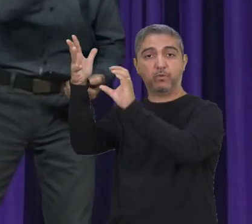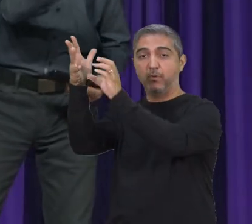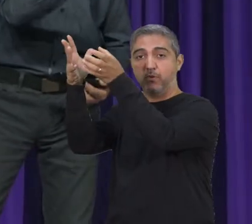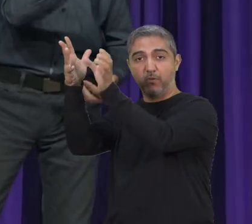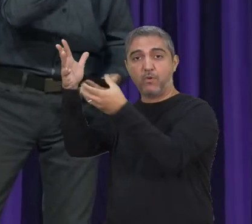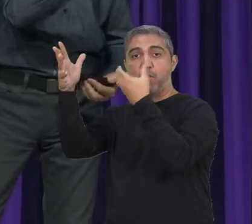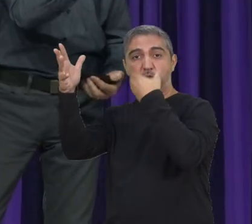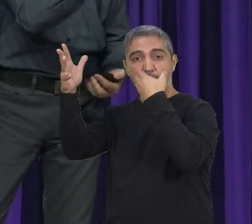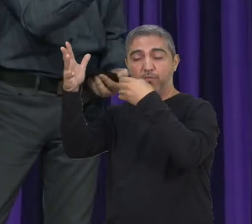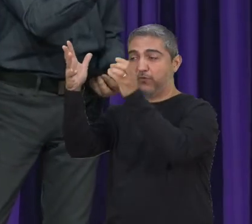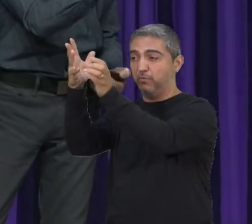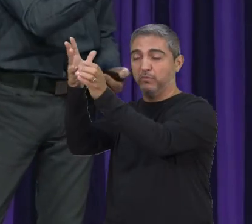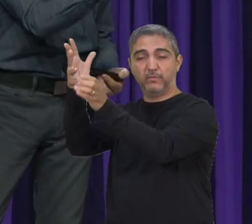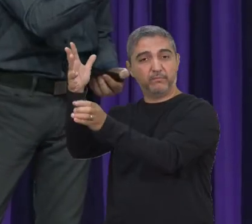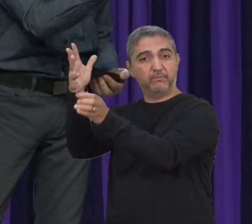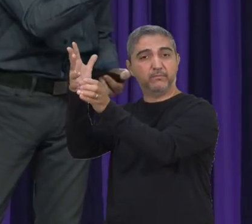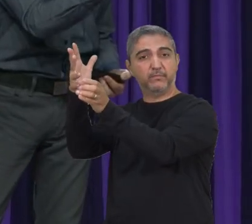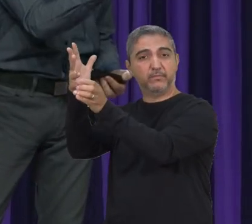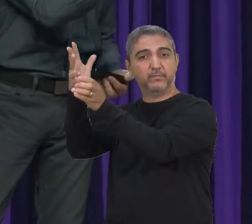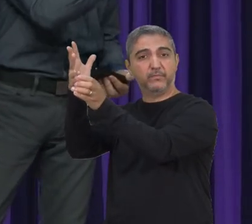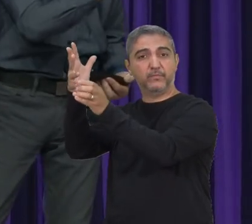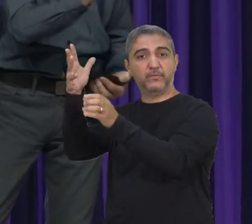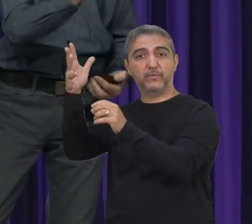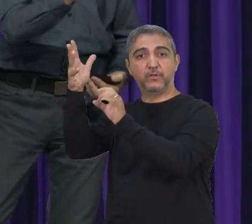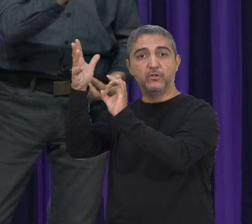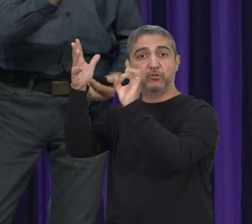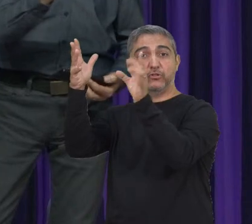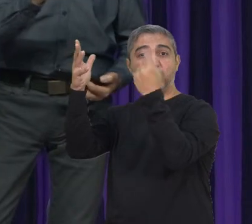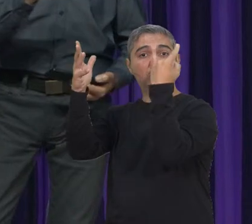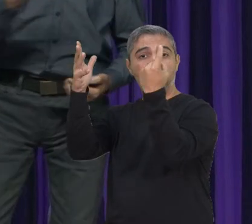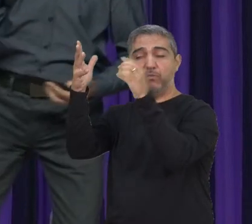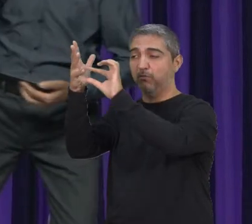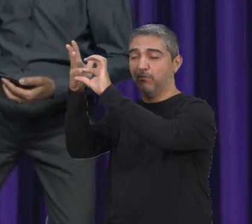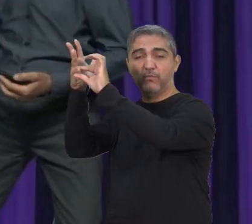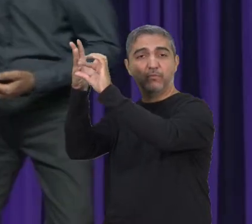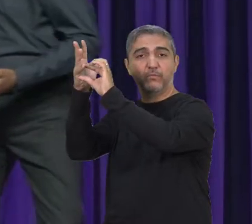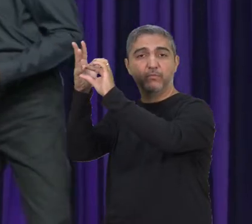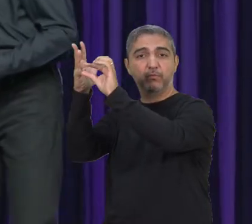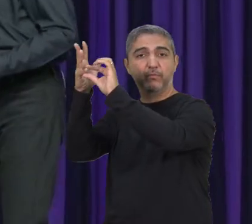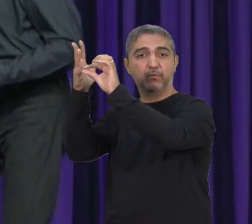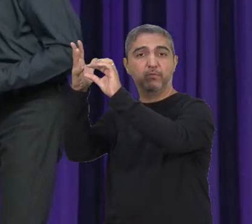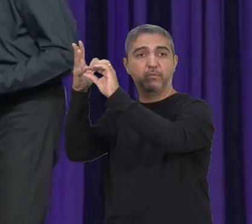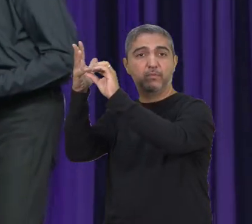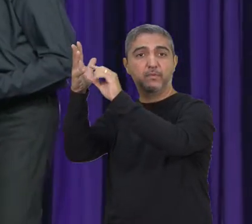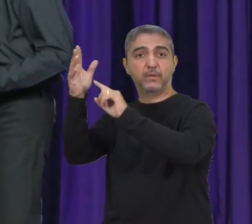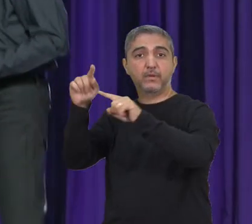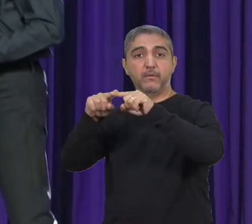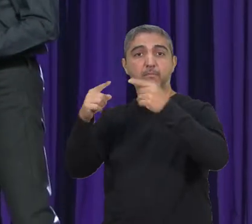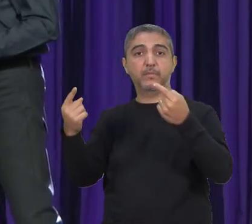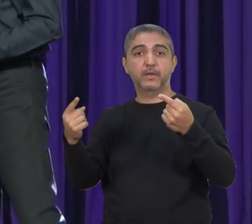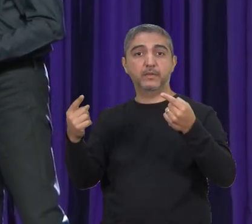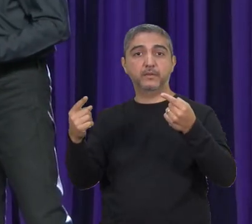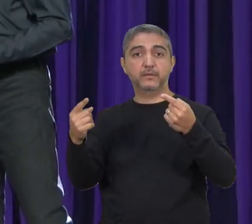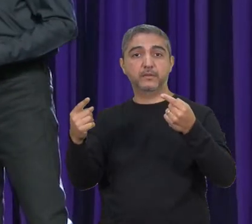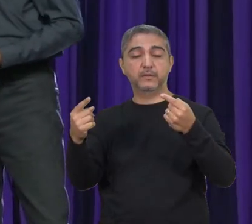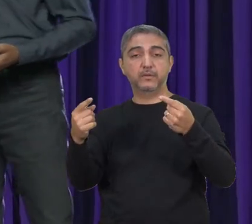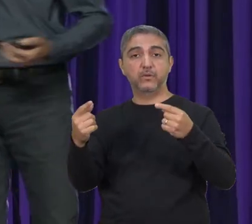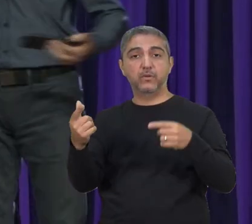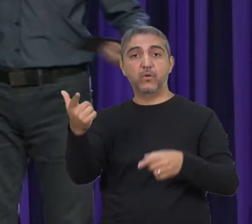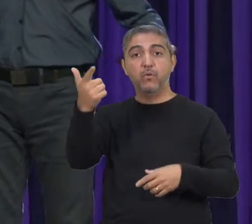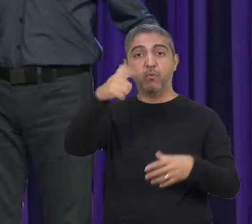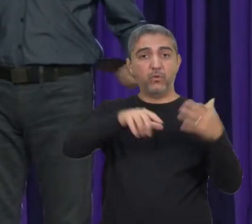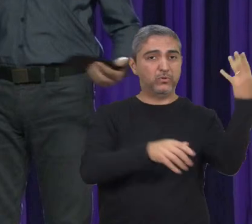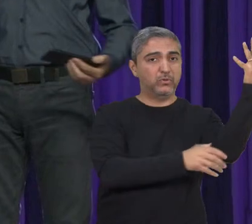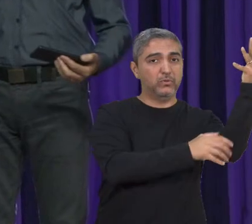ramo ligado nesse tronco e um fruto. E outro tronco e apenas um ramo. Isso